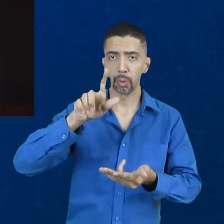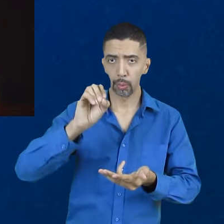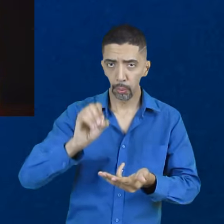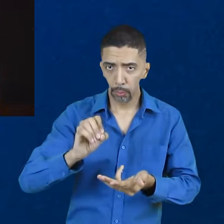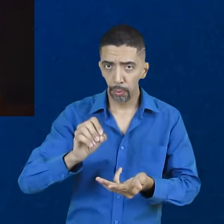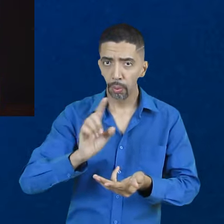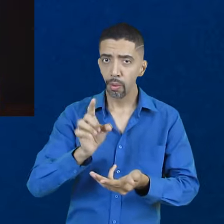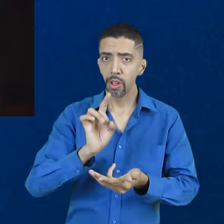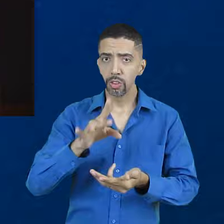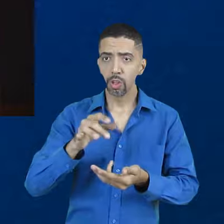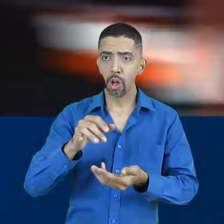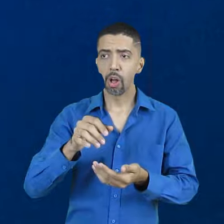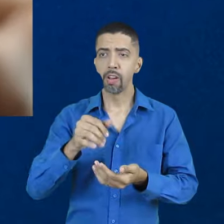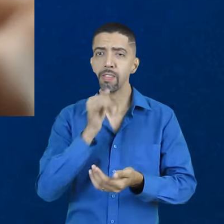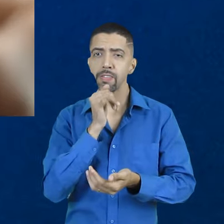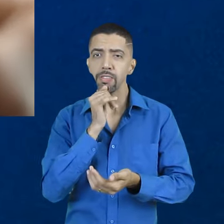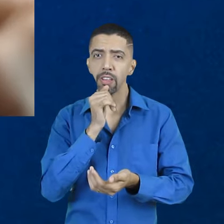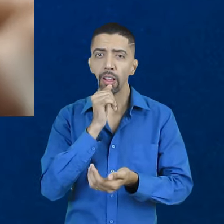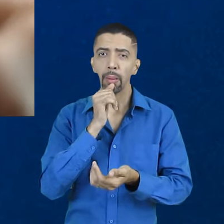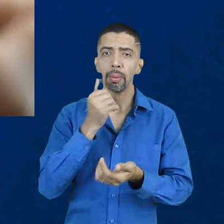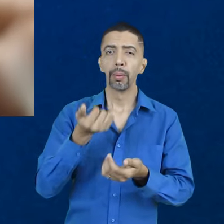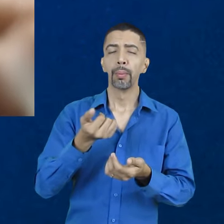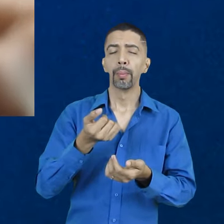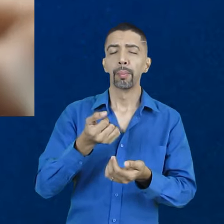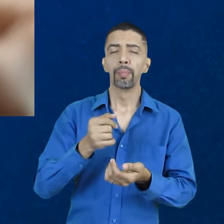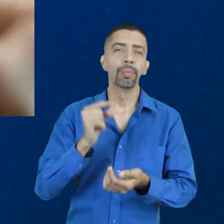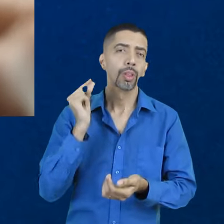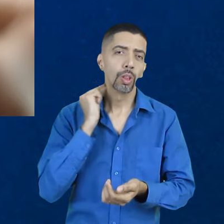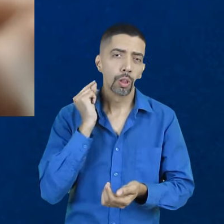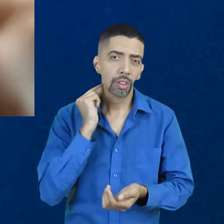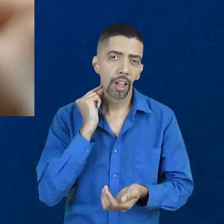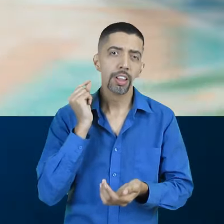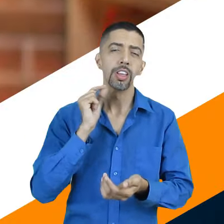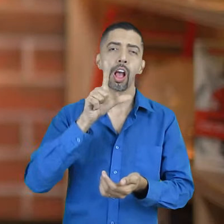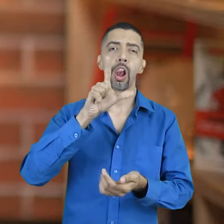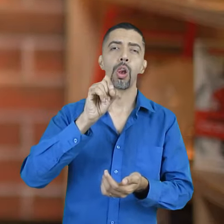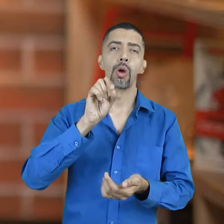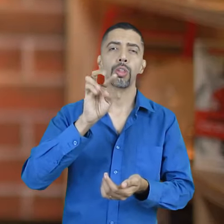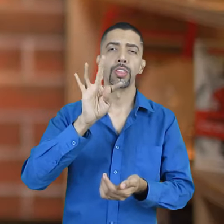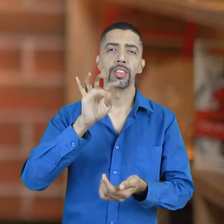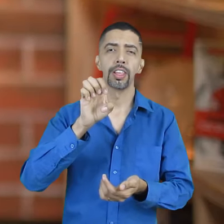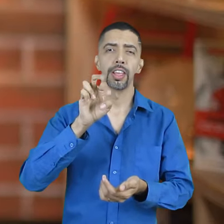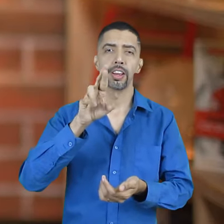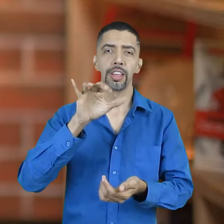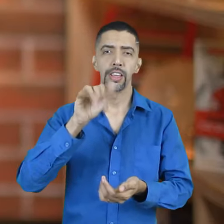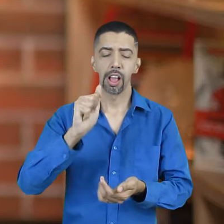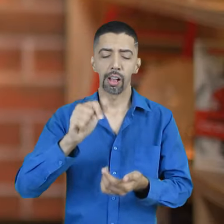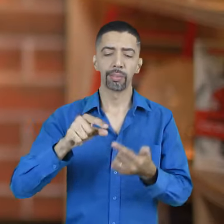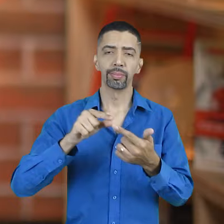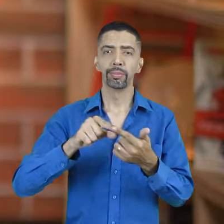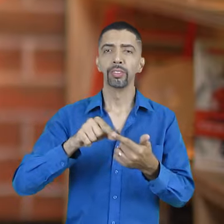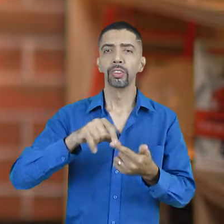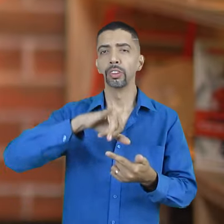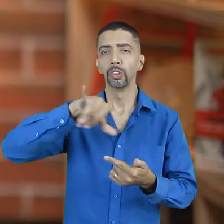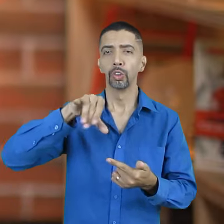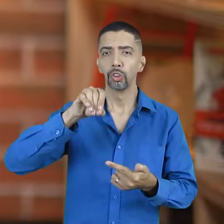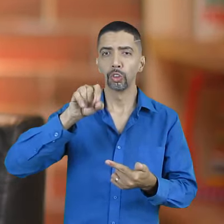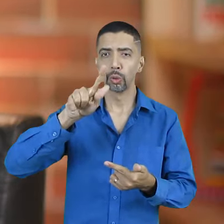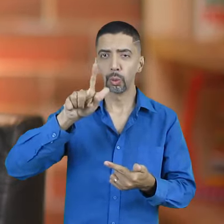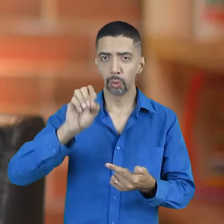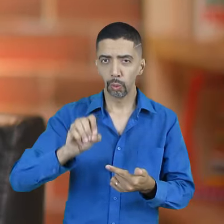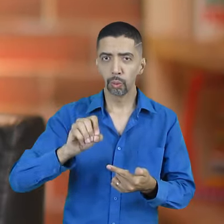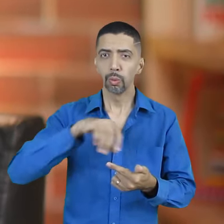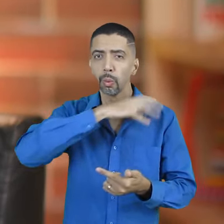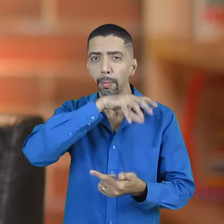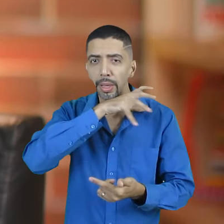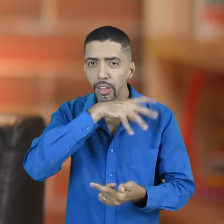de jogos em todos os sentidos. Aquele que vai legalmente na loteria, aquele que é o jogo do bicho, que não é legalizado. E